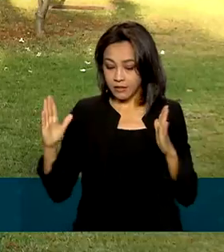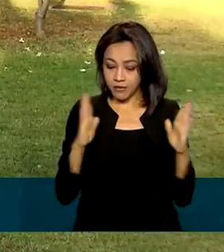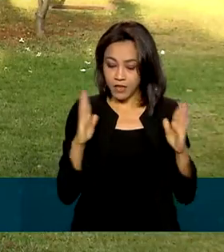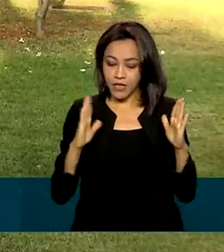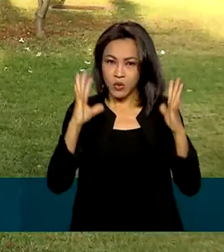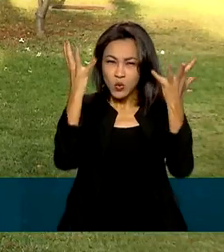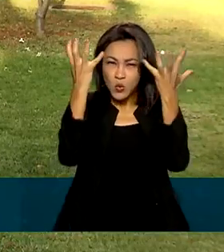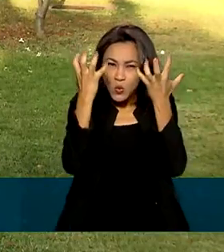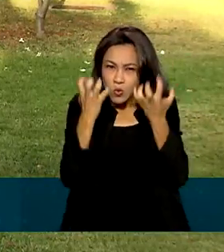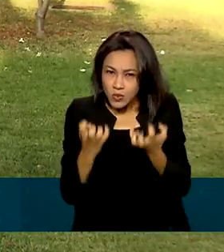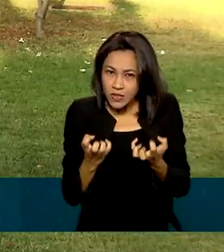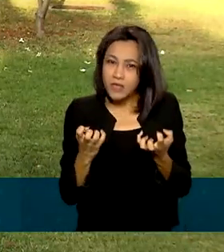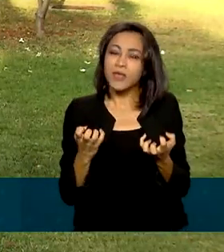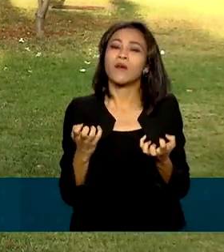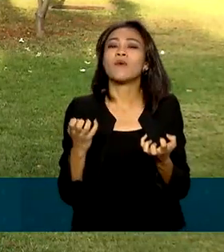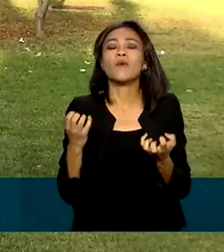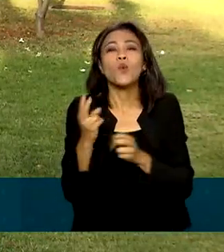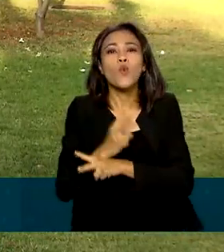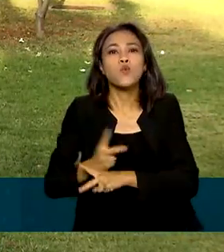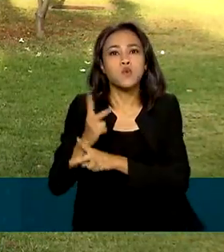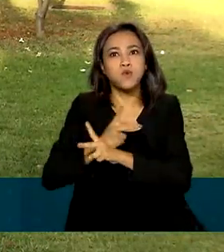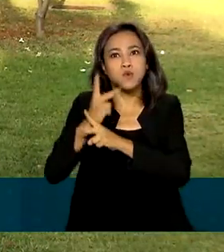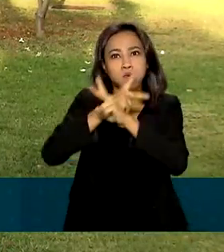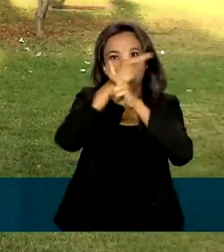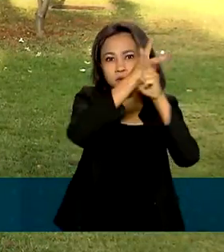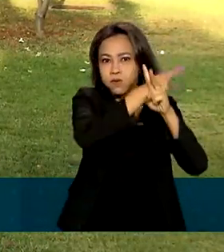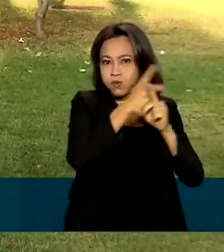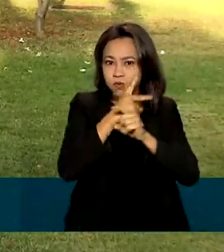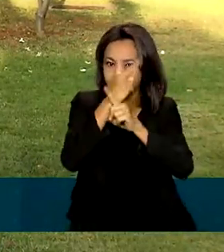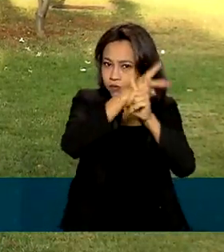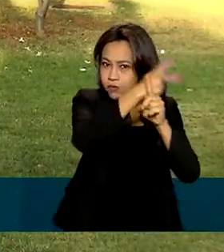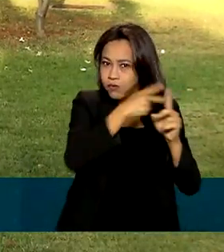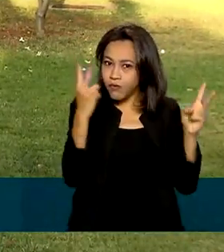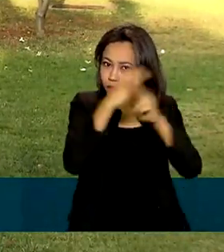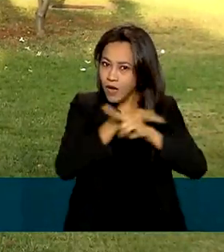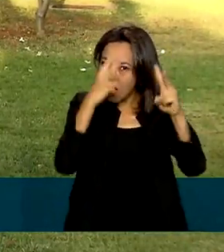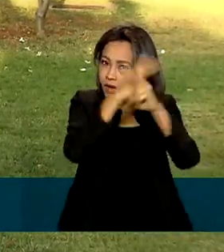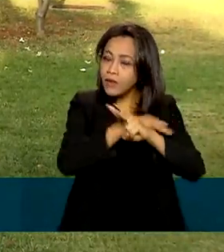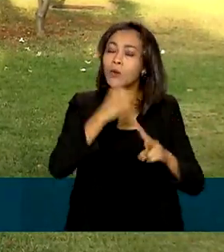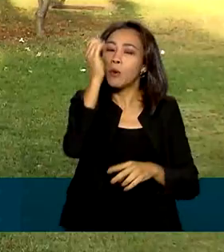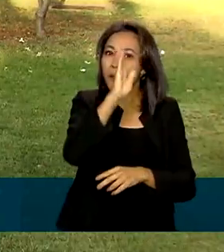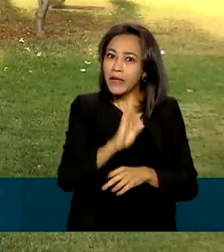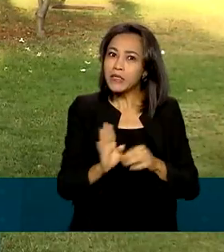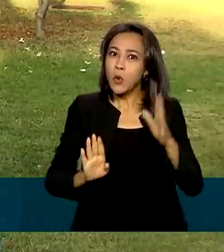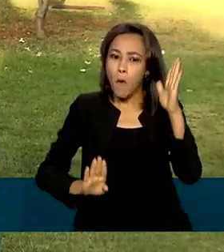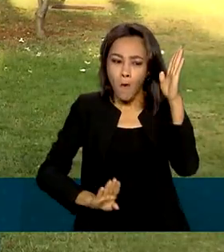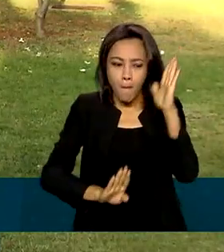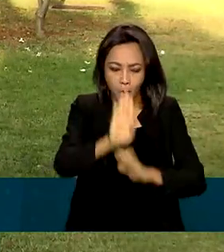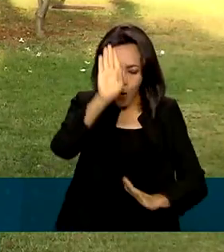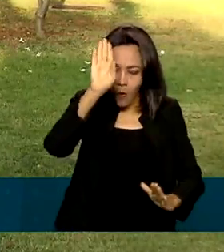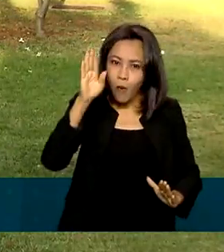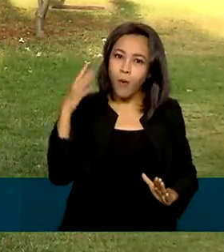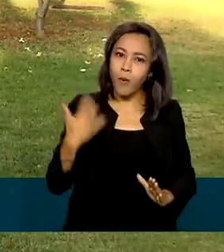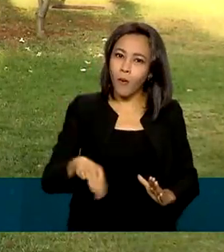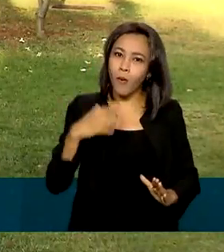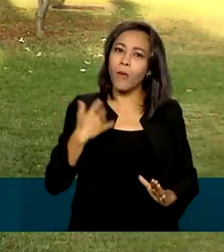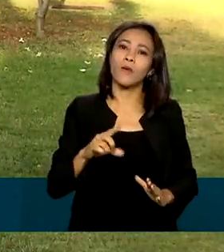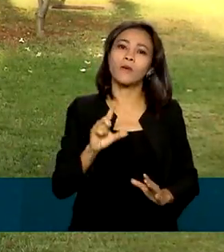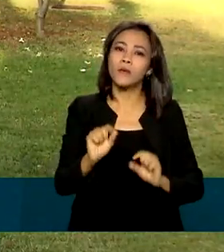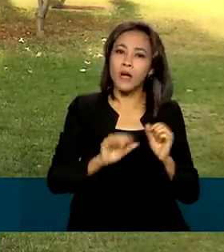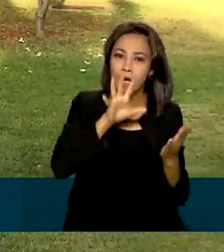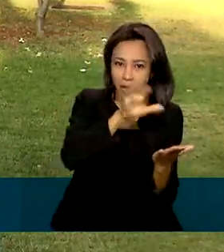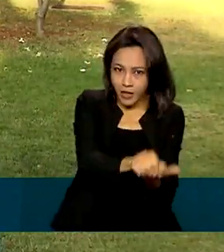com o início da temporada dos ventos, o Brasil registrou o primeiro recorde de geração eólica instantânea do ano.